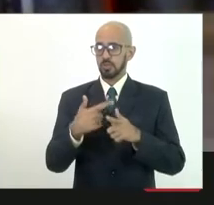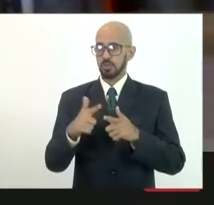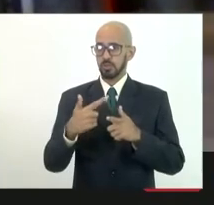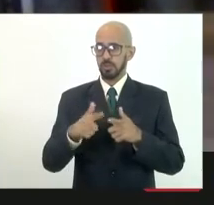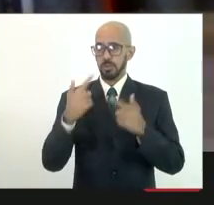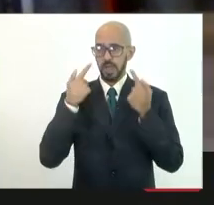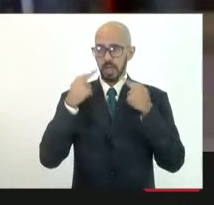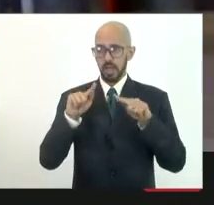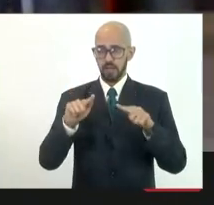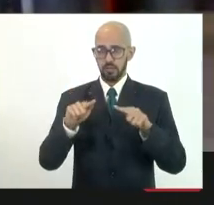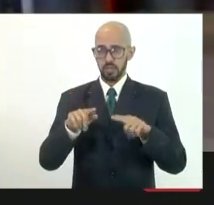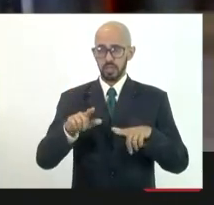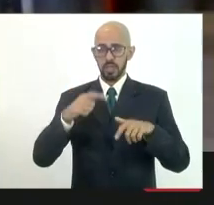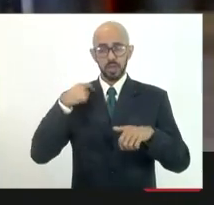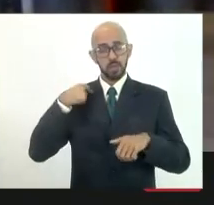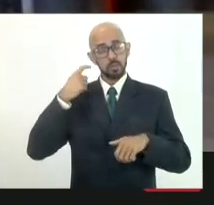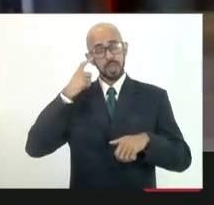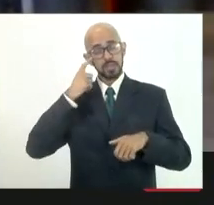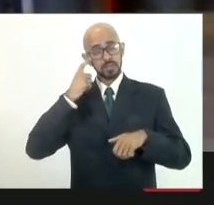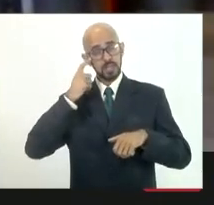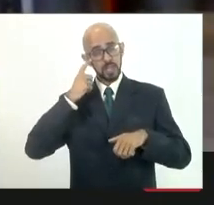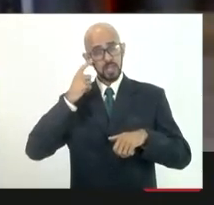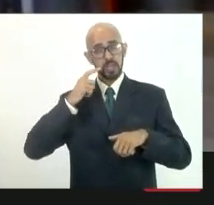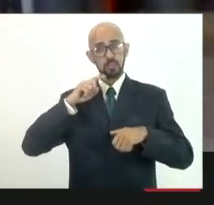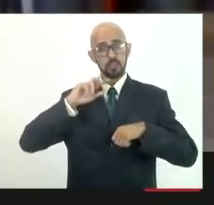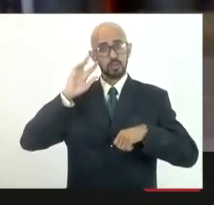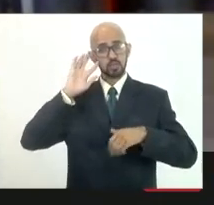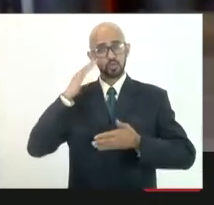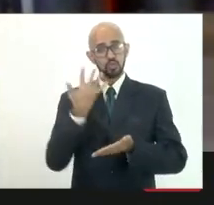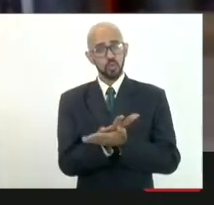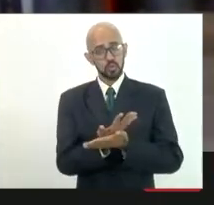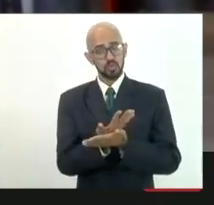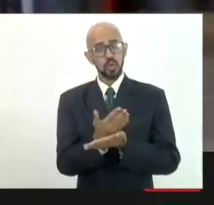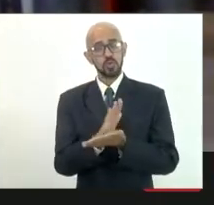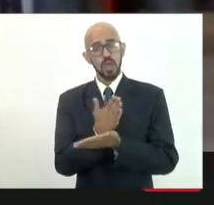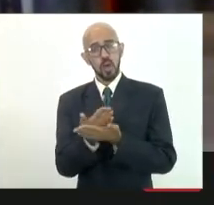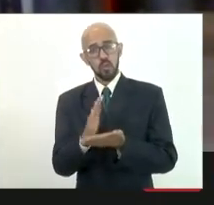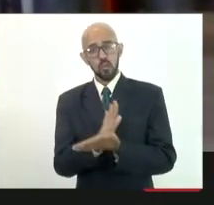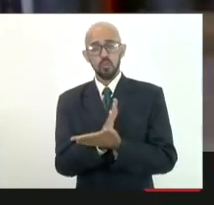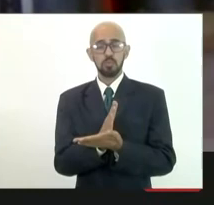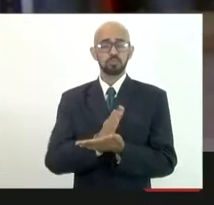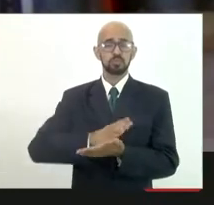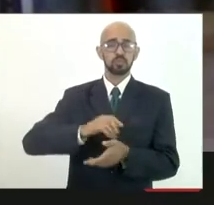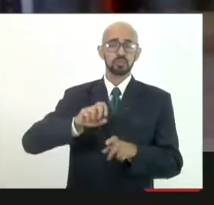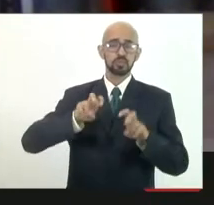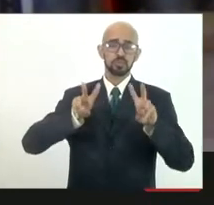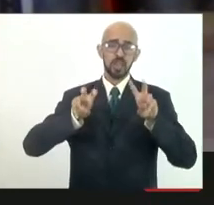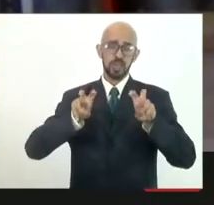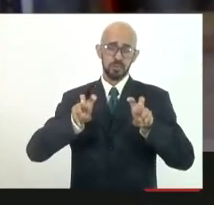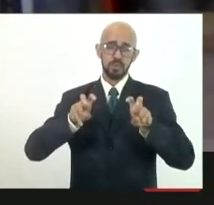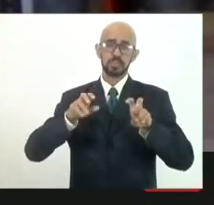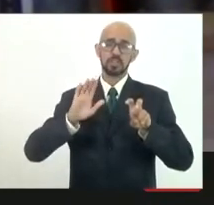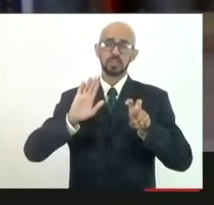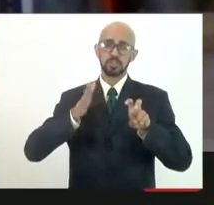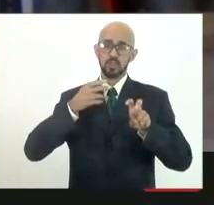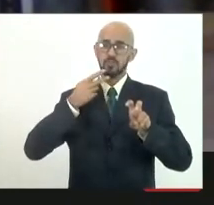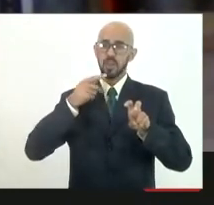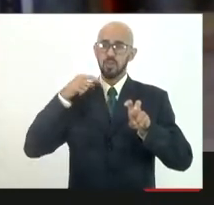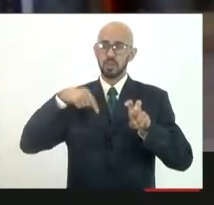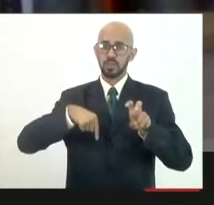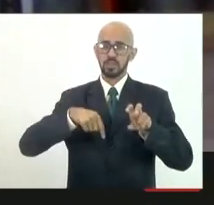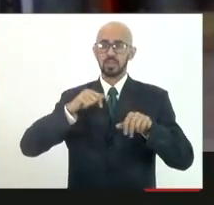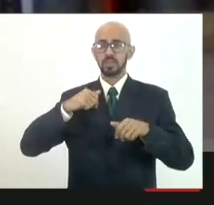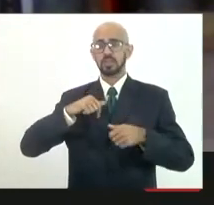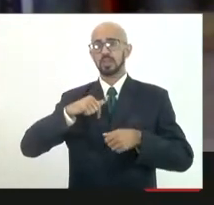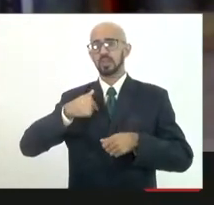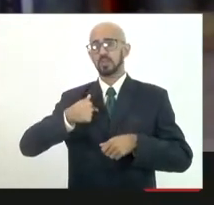Eu pensei aqui em algumas medidas, algumas questões, alguns temas que já temos debatido, já, de alguma maneira, eu já